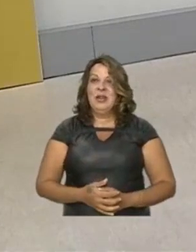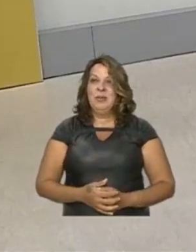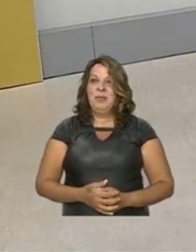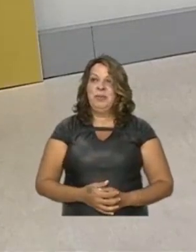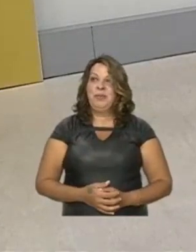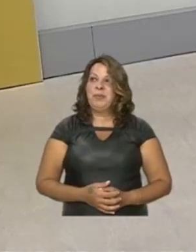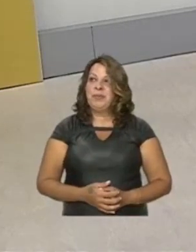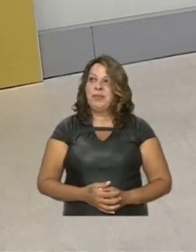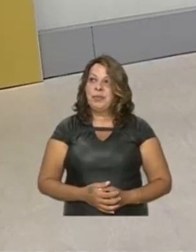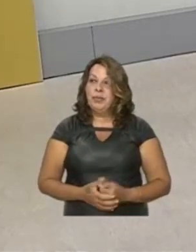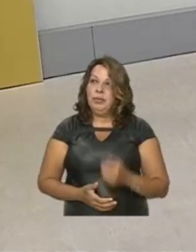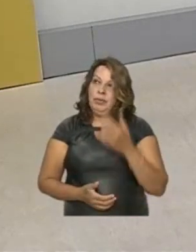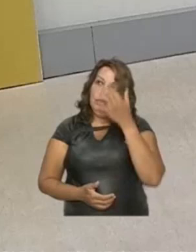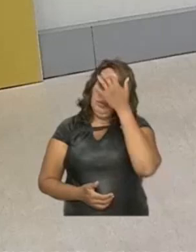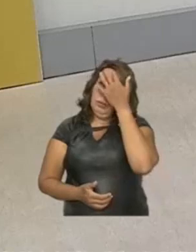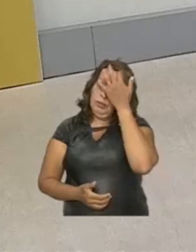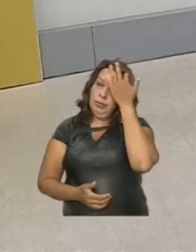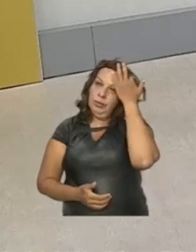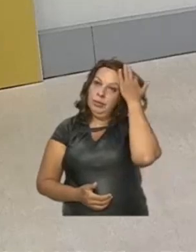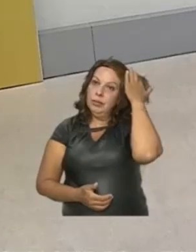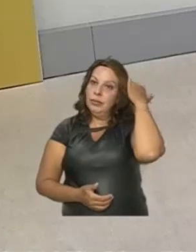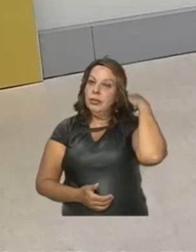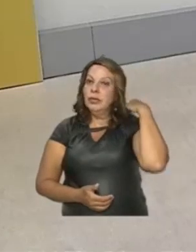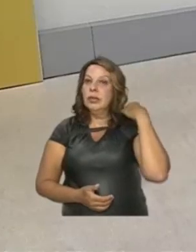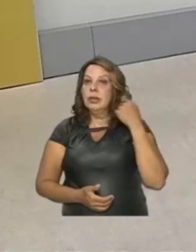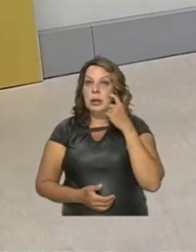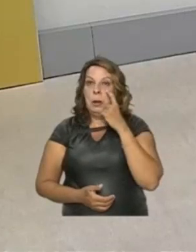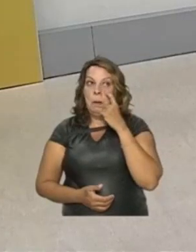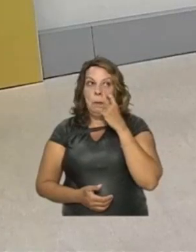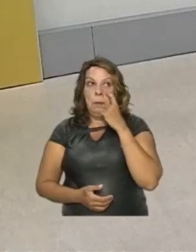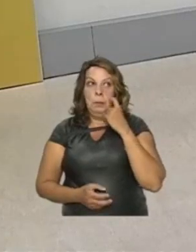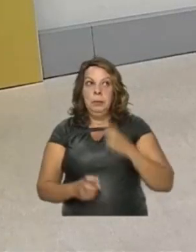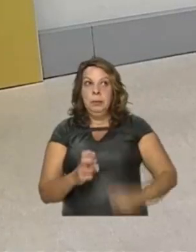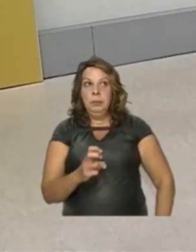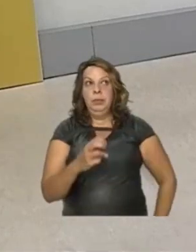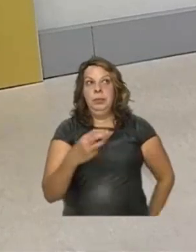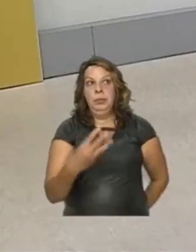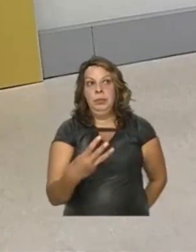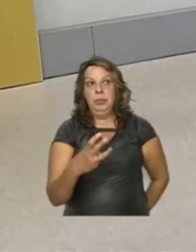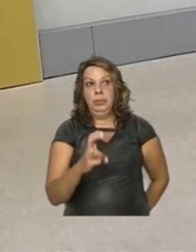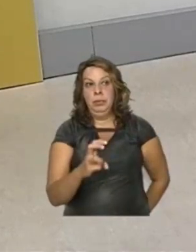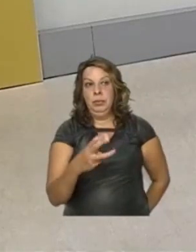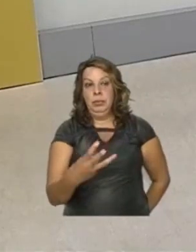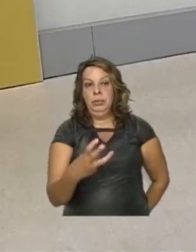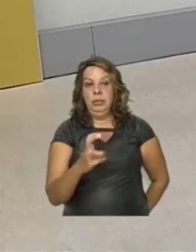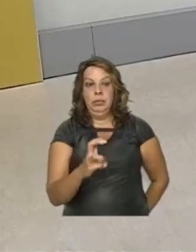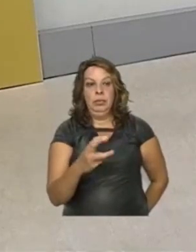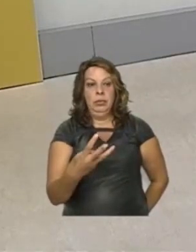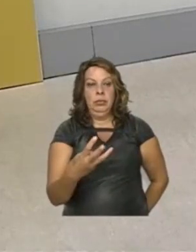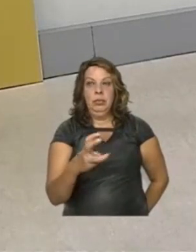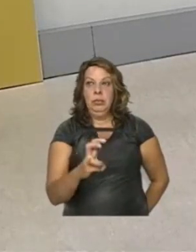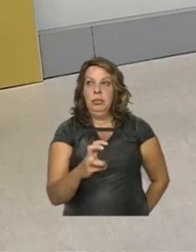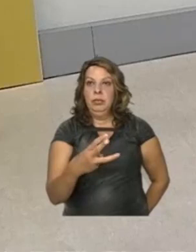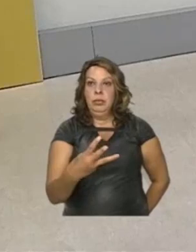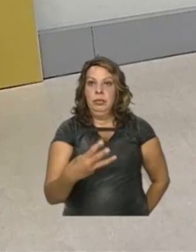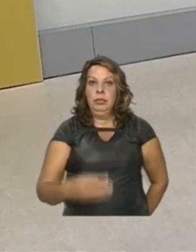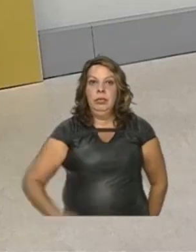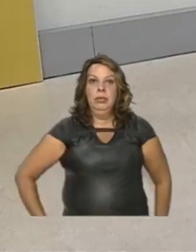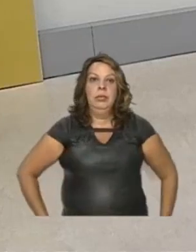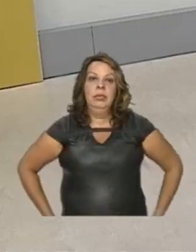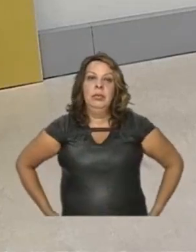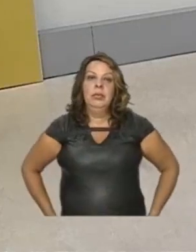26, 26, 26. 53, 53. Vai